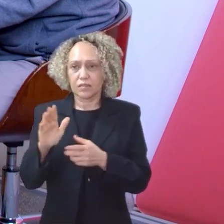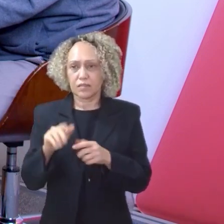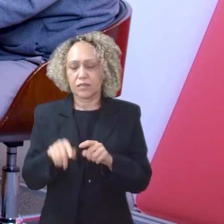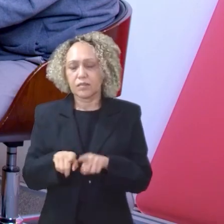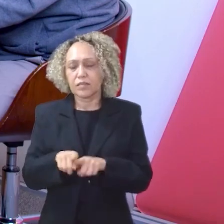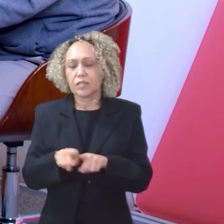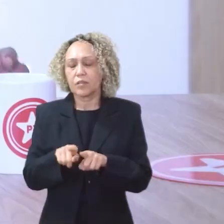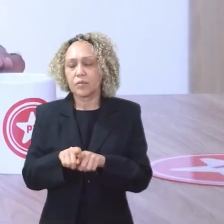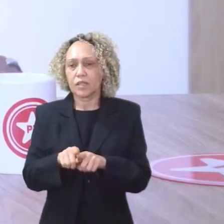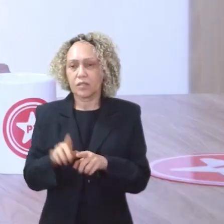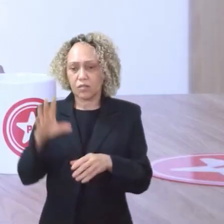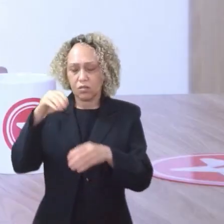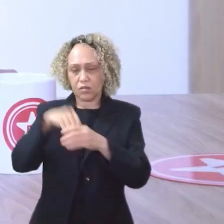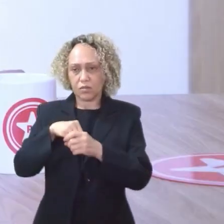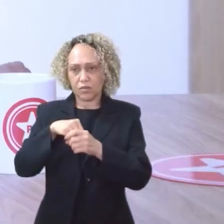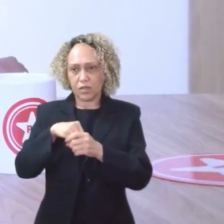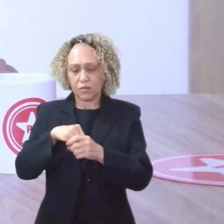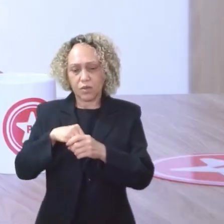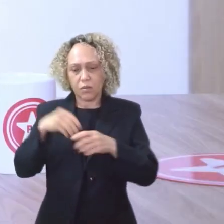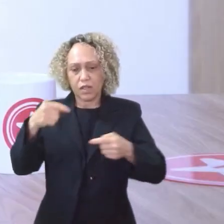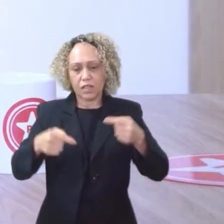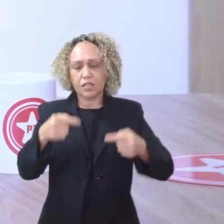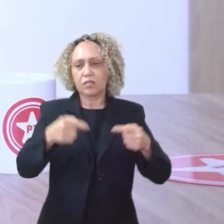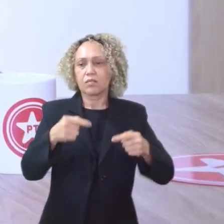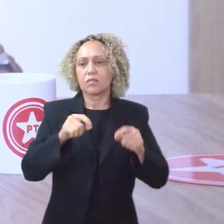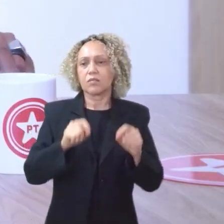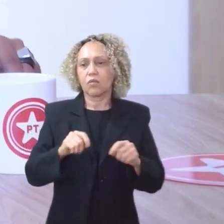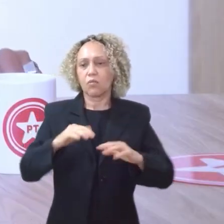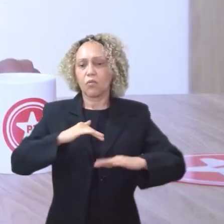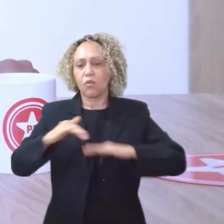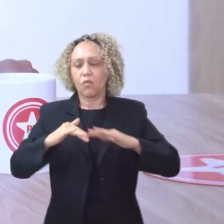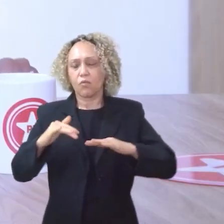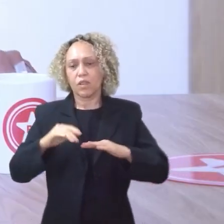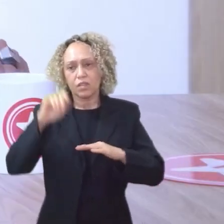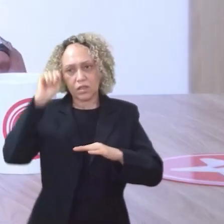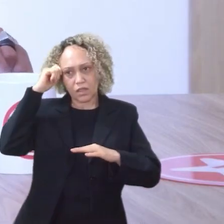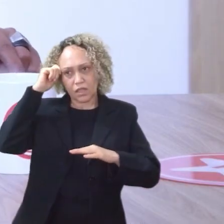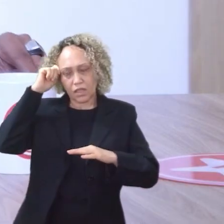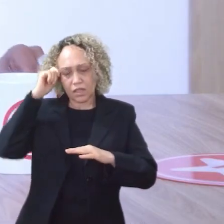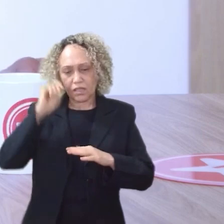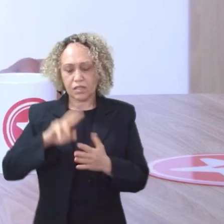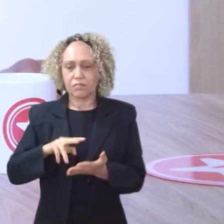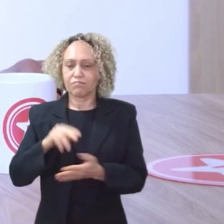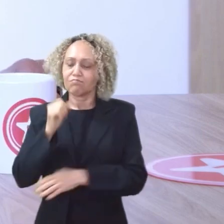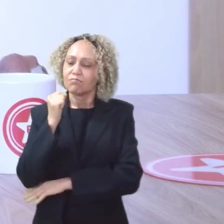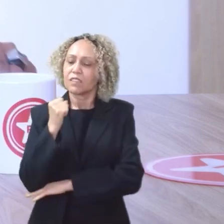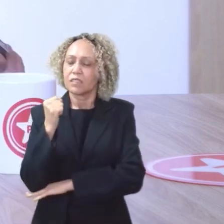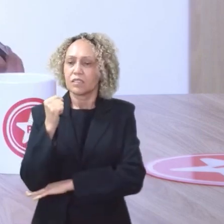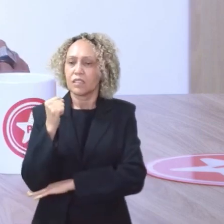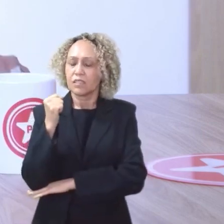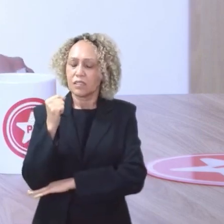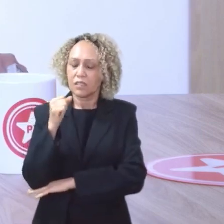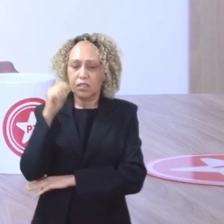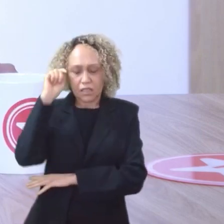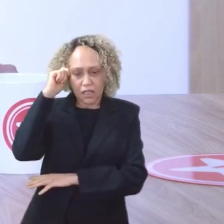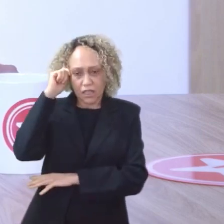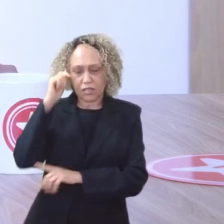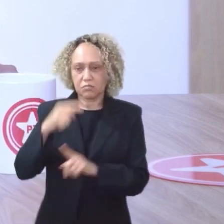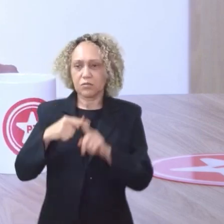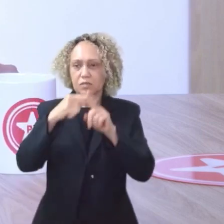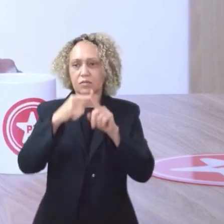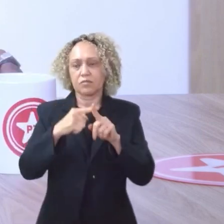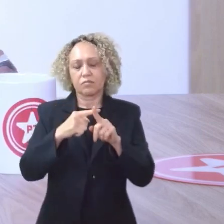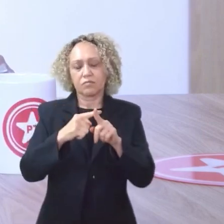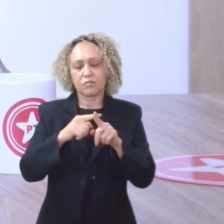embaixada norte-americana e colocamos a Palmares na discussão do movimento negro, da resistência negra,